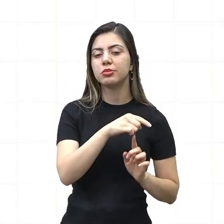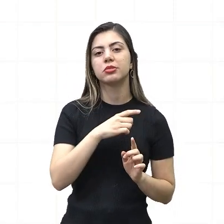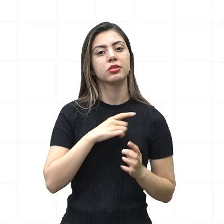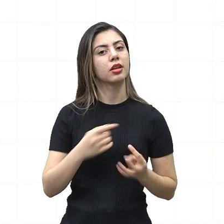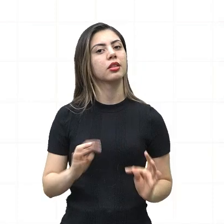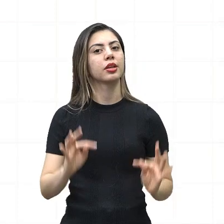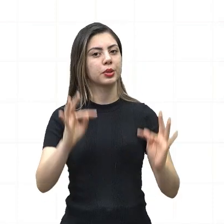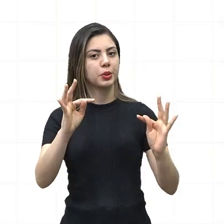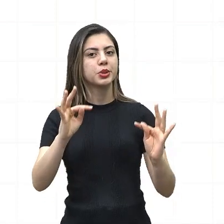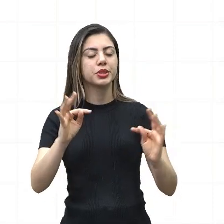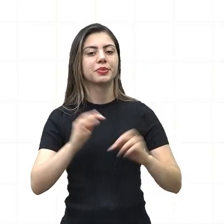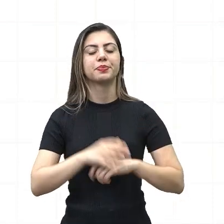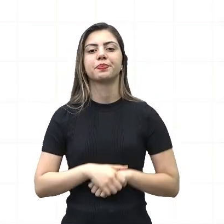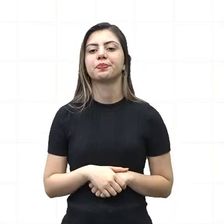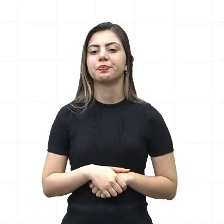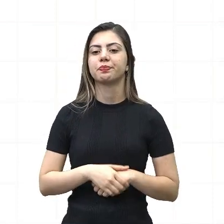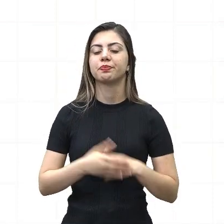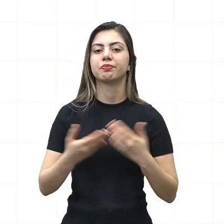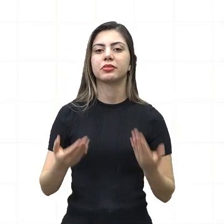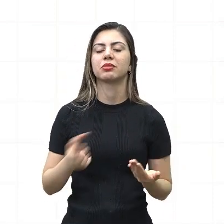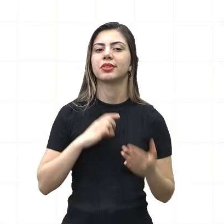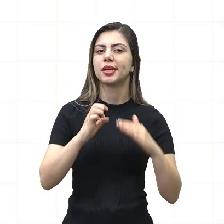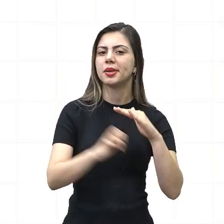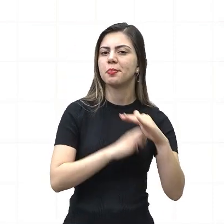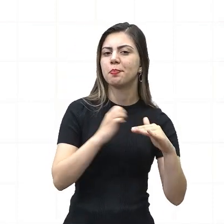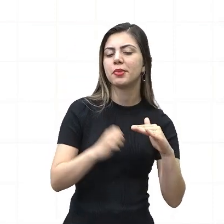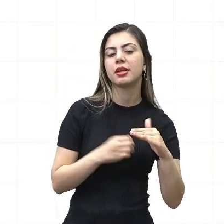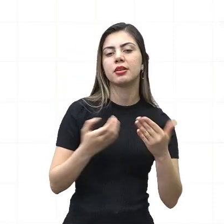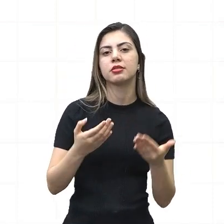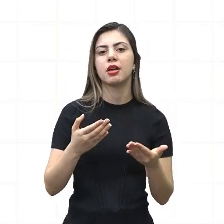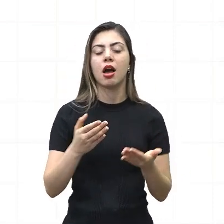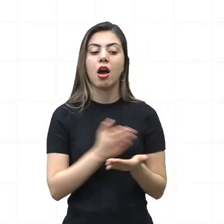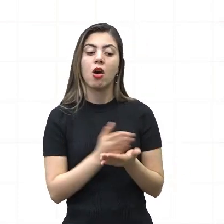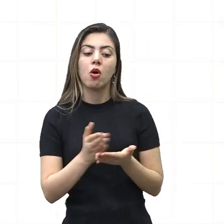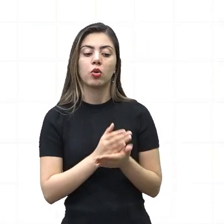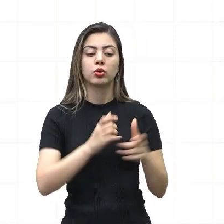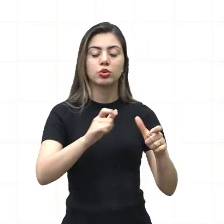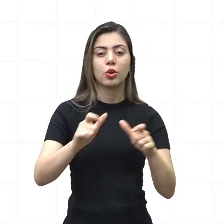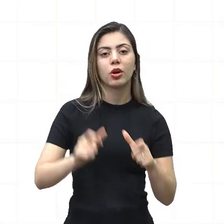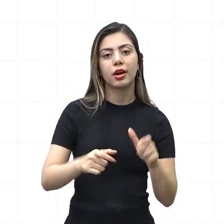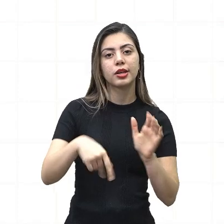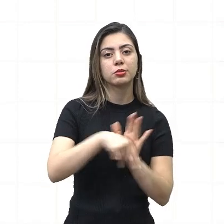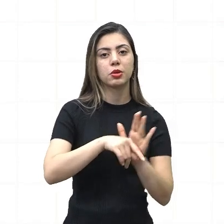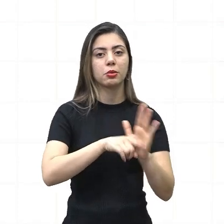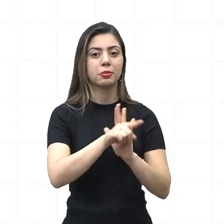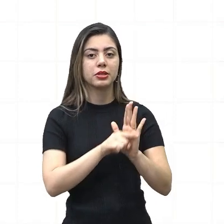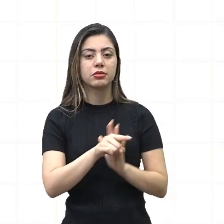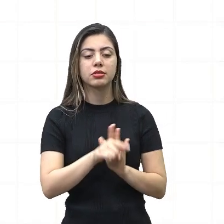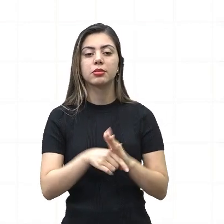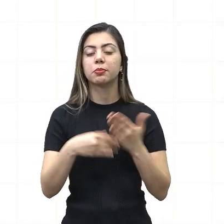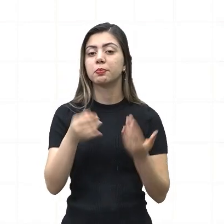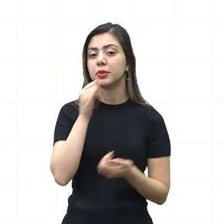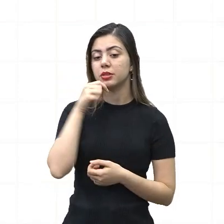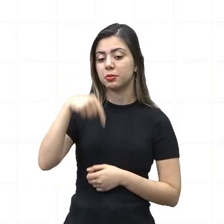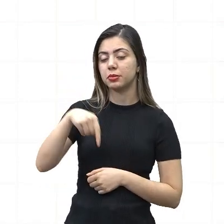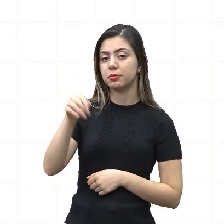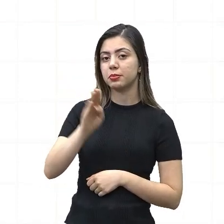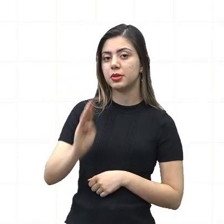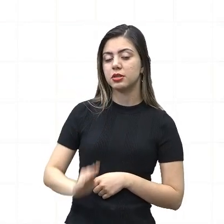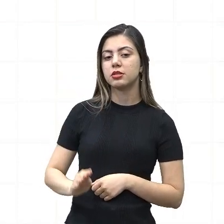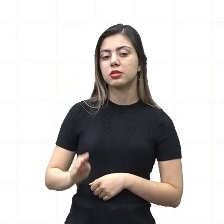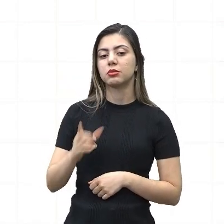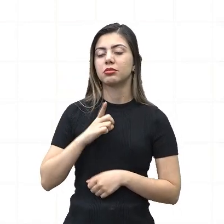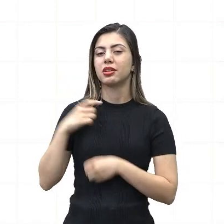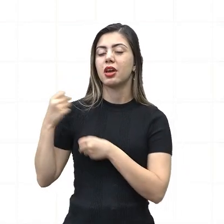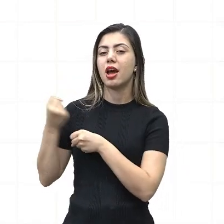né, com diversas empresas, alguns centros de pesquisa. Então a gente observa ali que no Brasil, por exemplo, durante